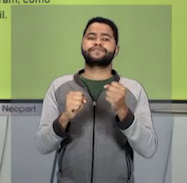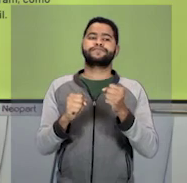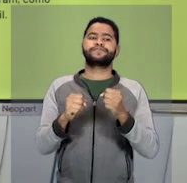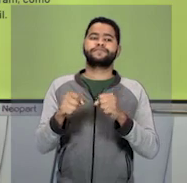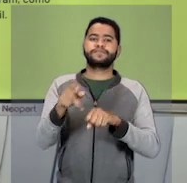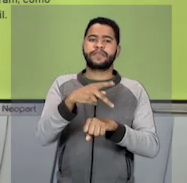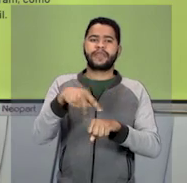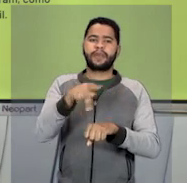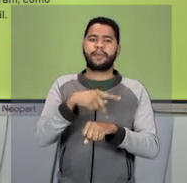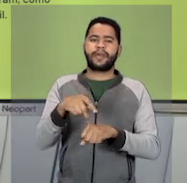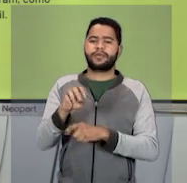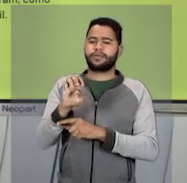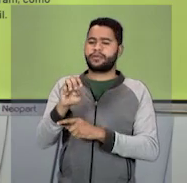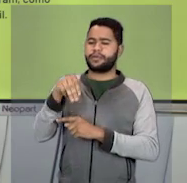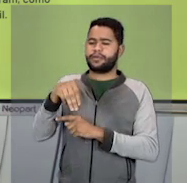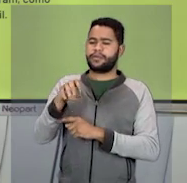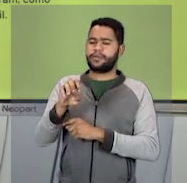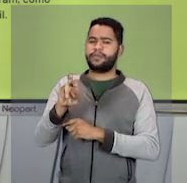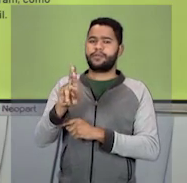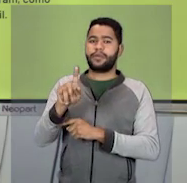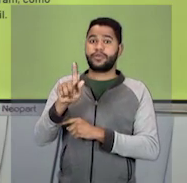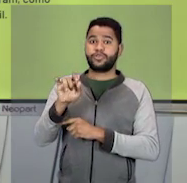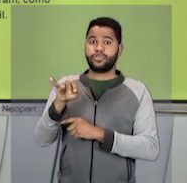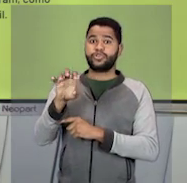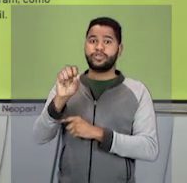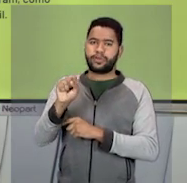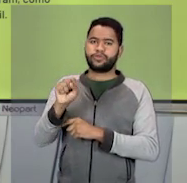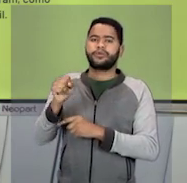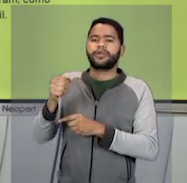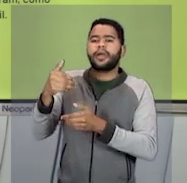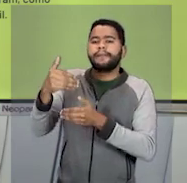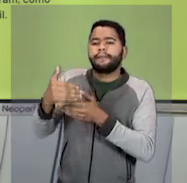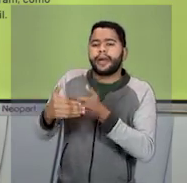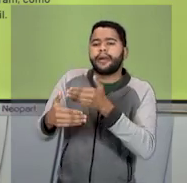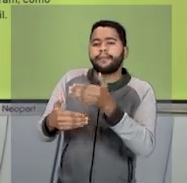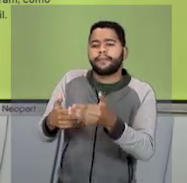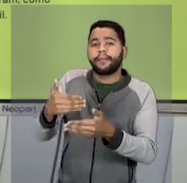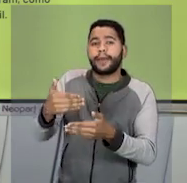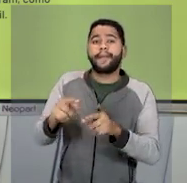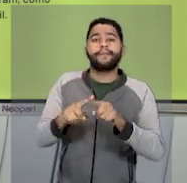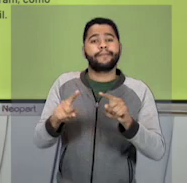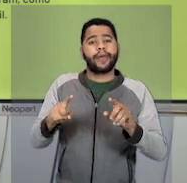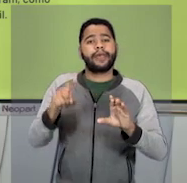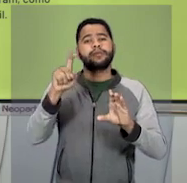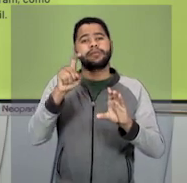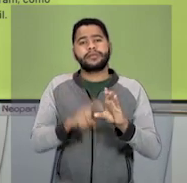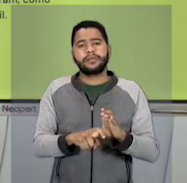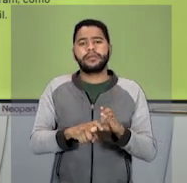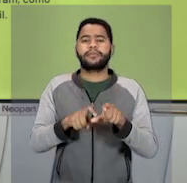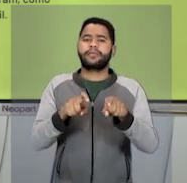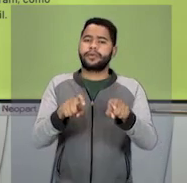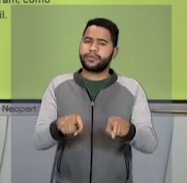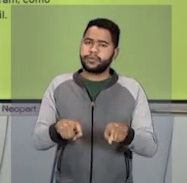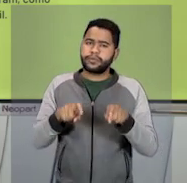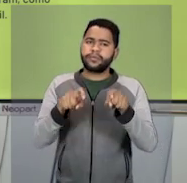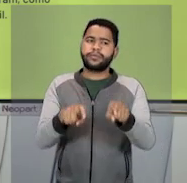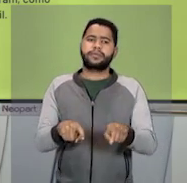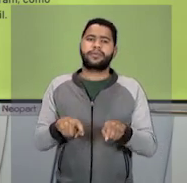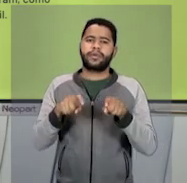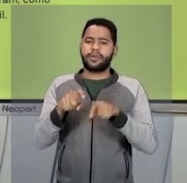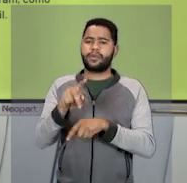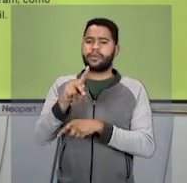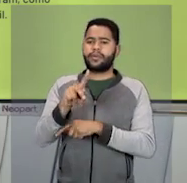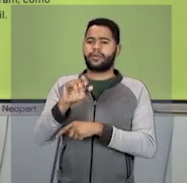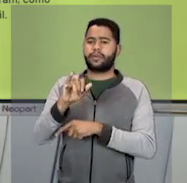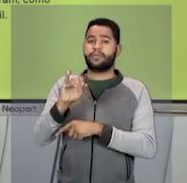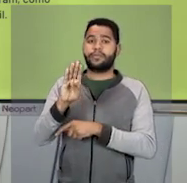aí emergentes, ainda assim dependem do campo para poder, né, no caso do PIB, Produto